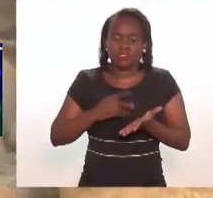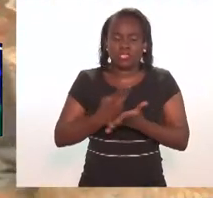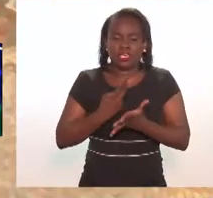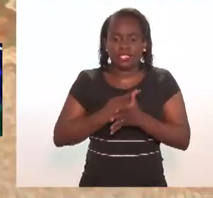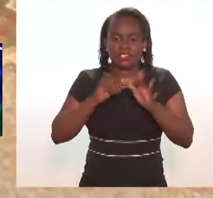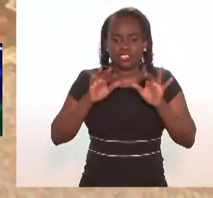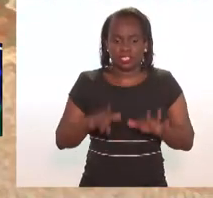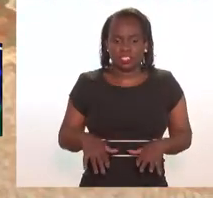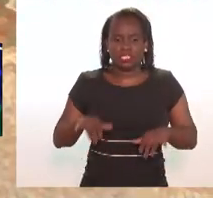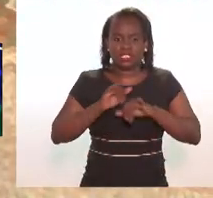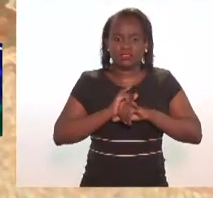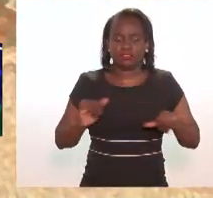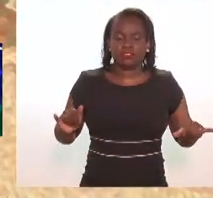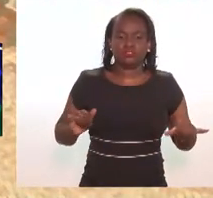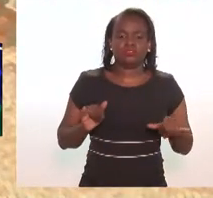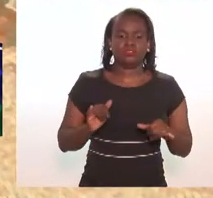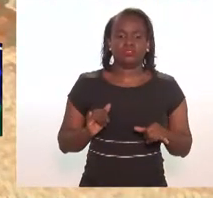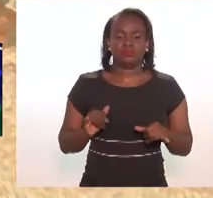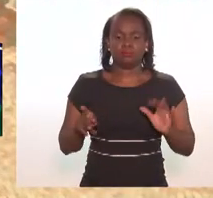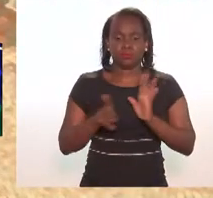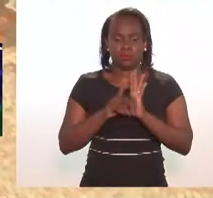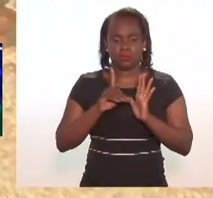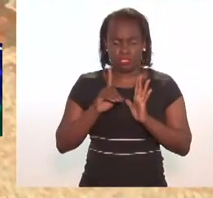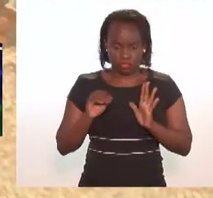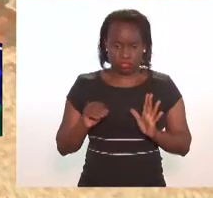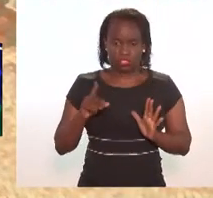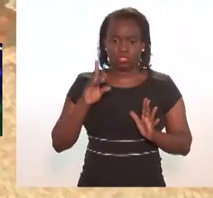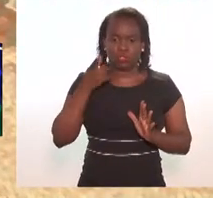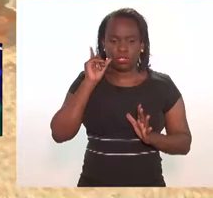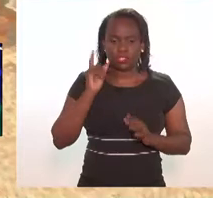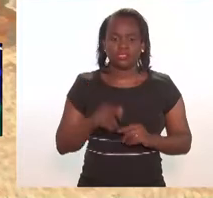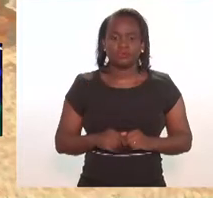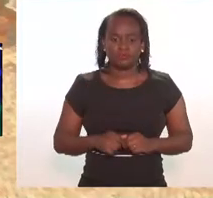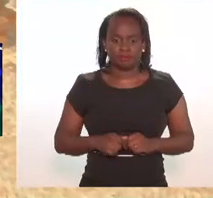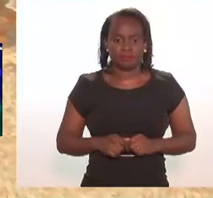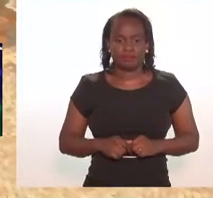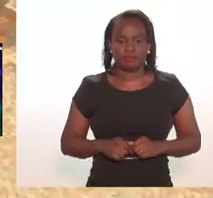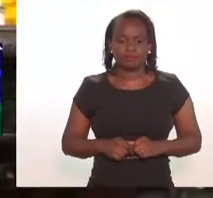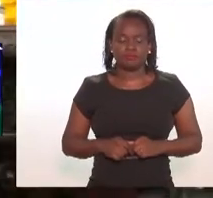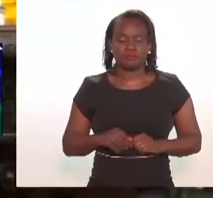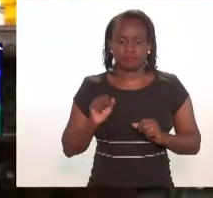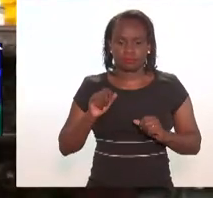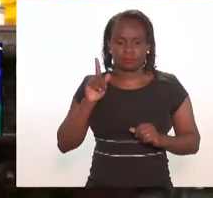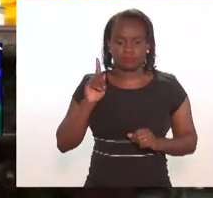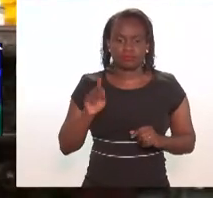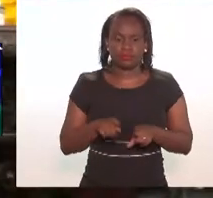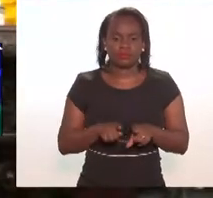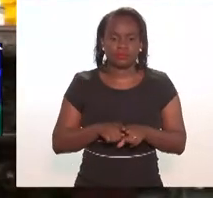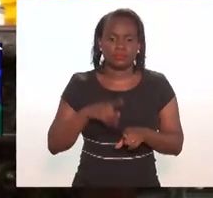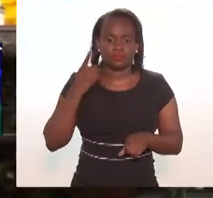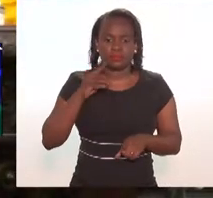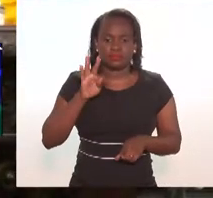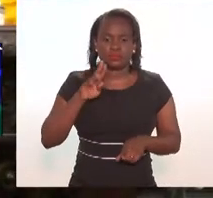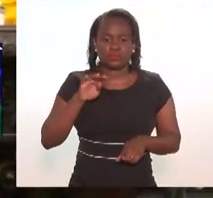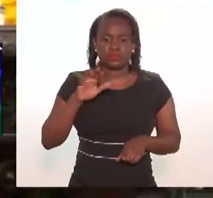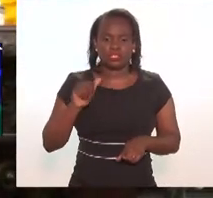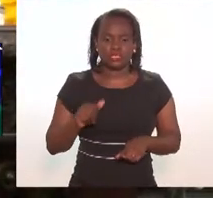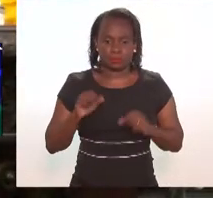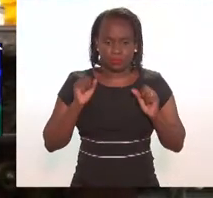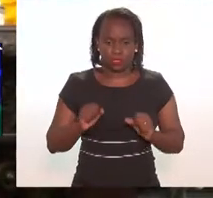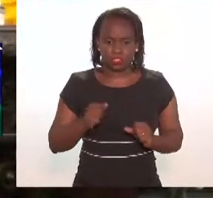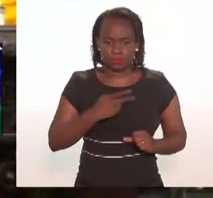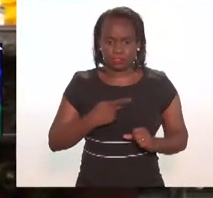da edição daquele Diário Oficial do dia de ontem. Uma parte também, deputado Tutuca. É